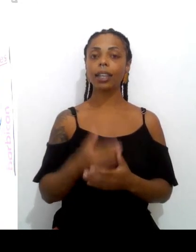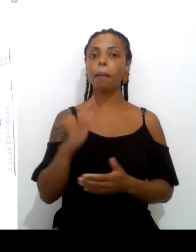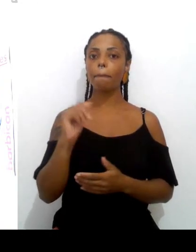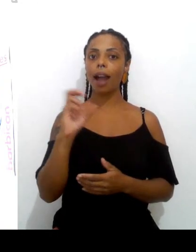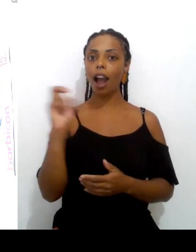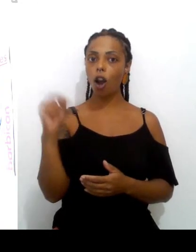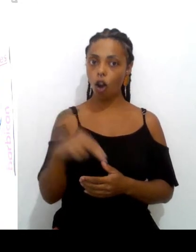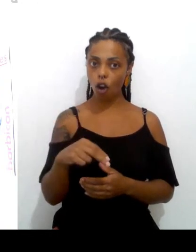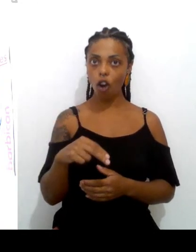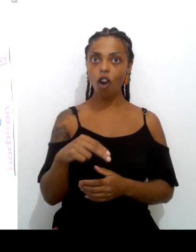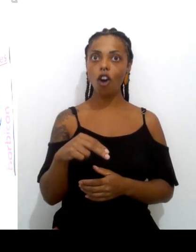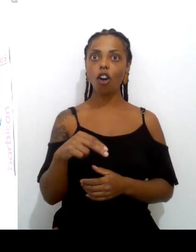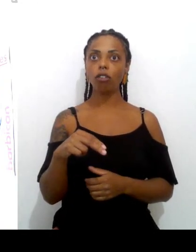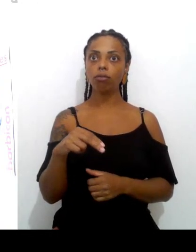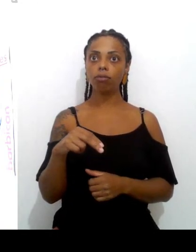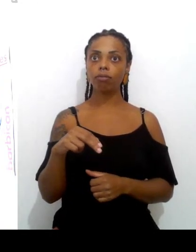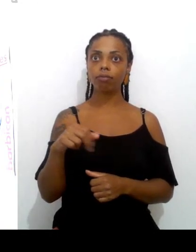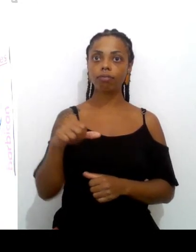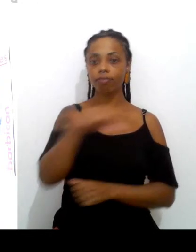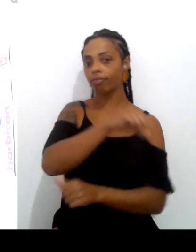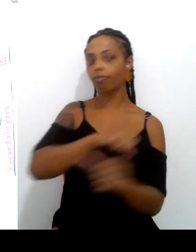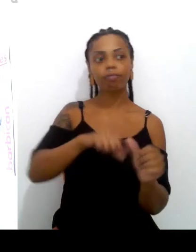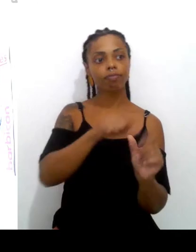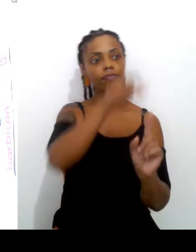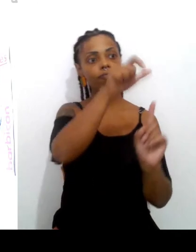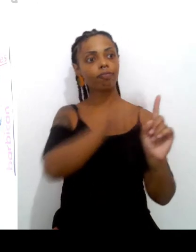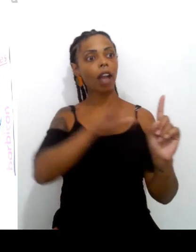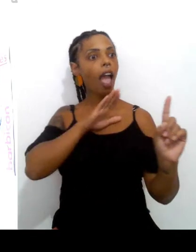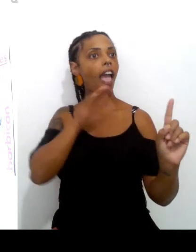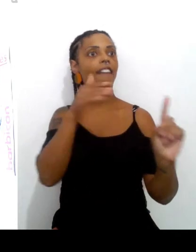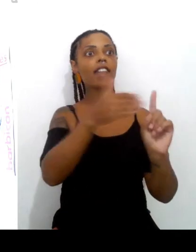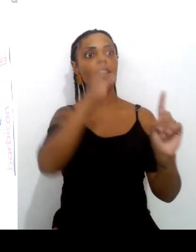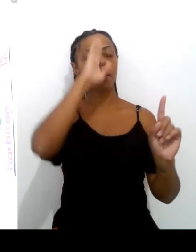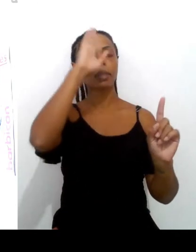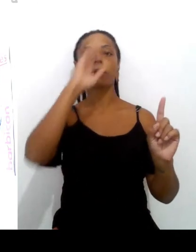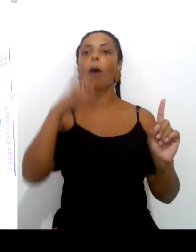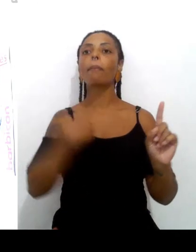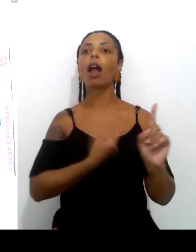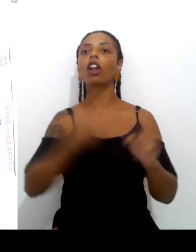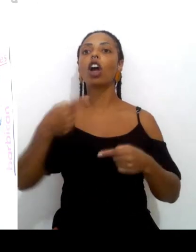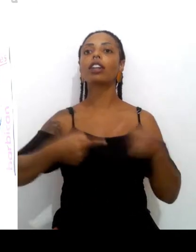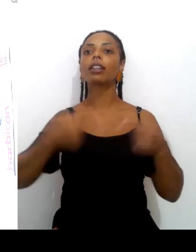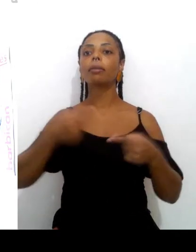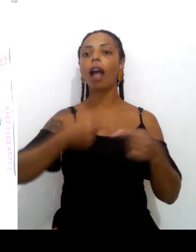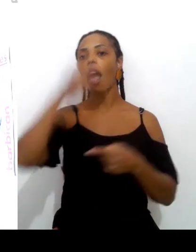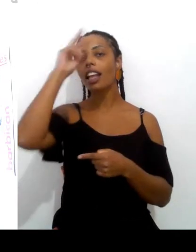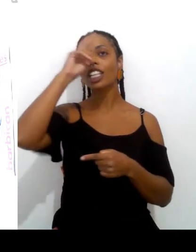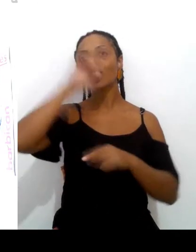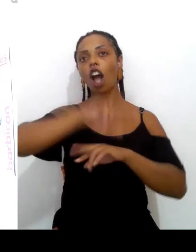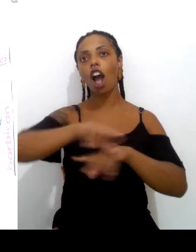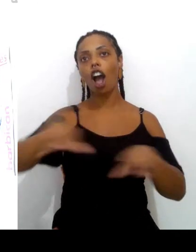uma das principais referências para que nós possamos debater essas diferentes histórias